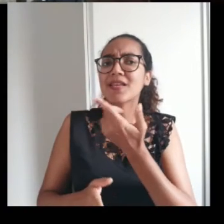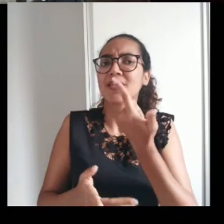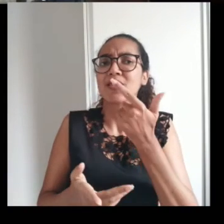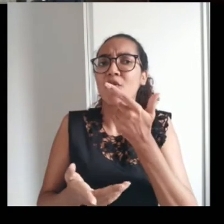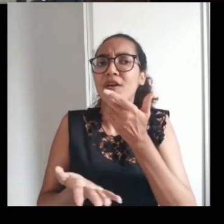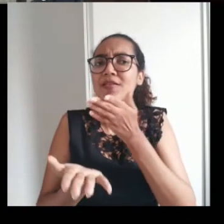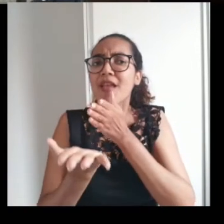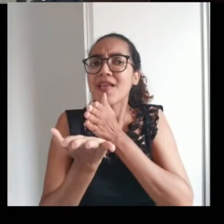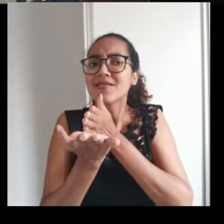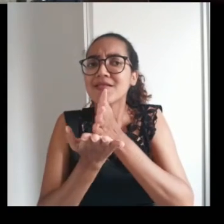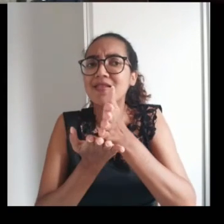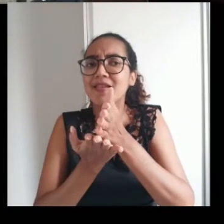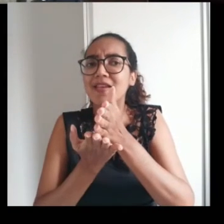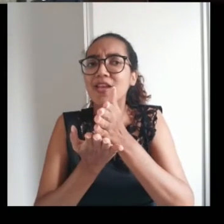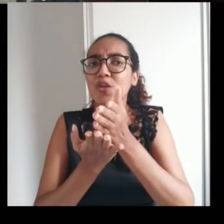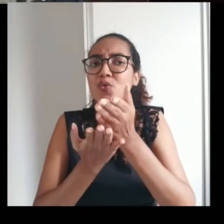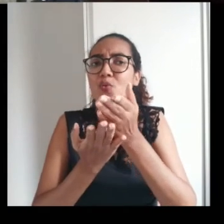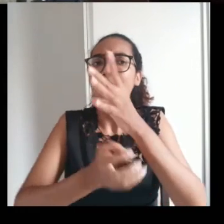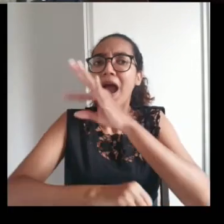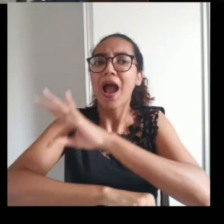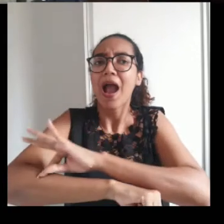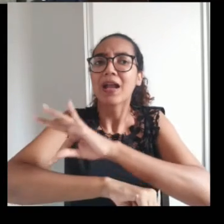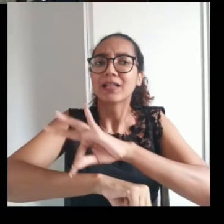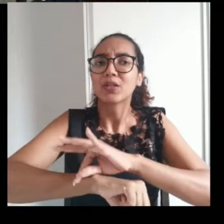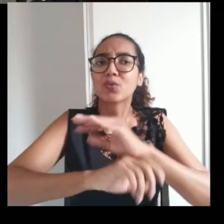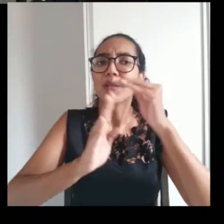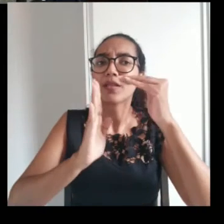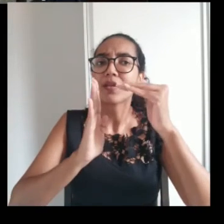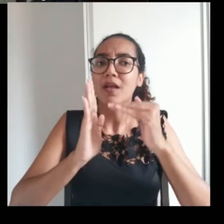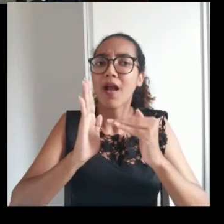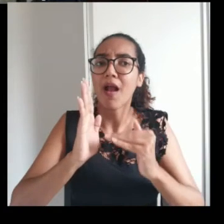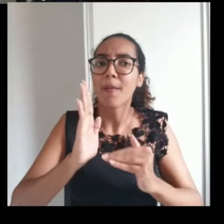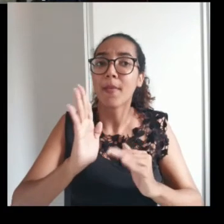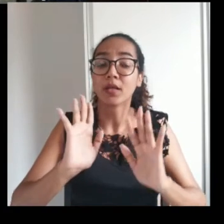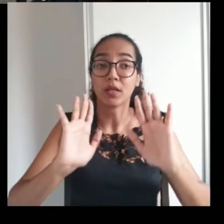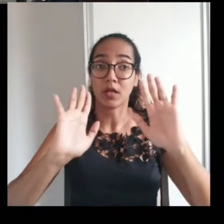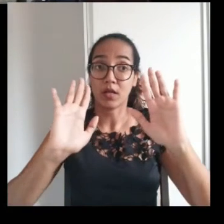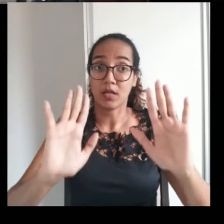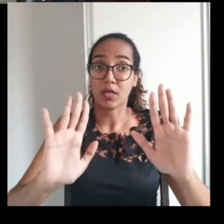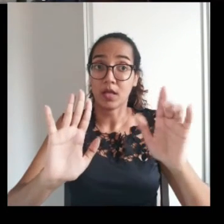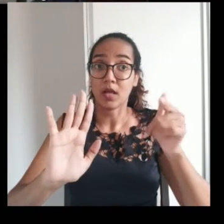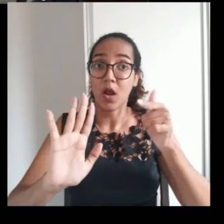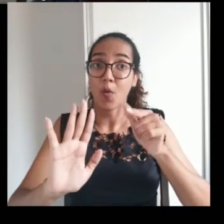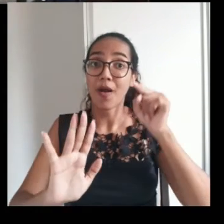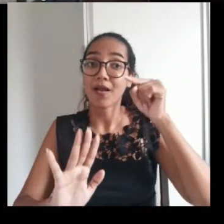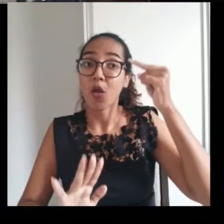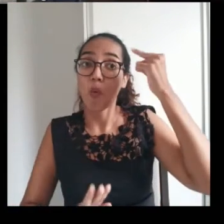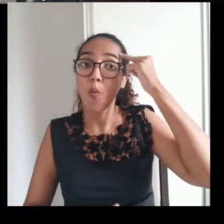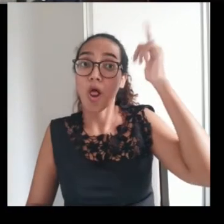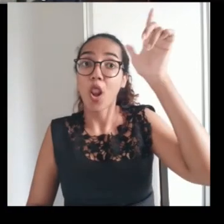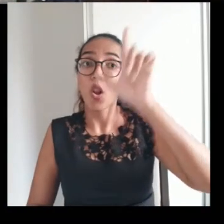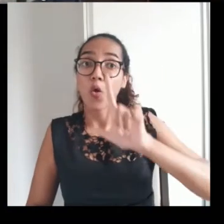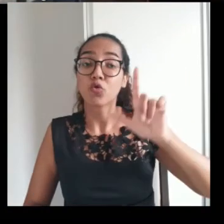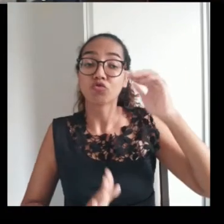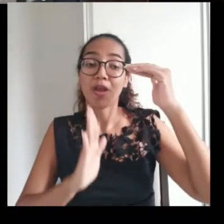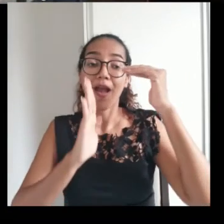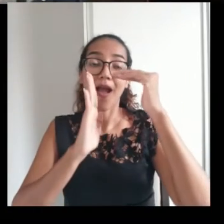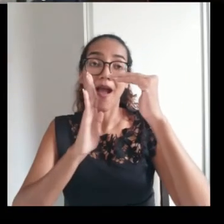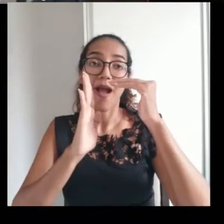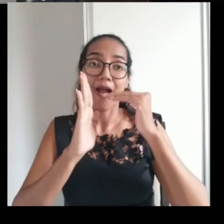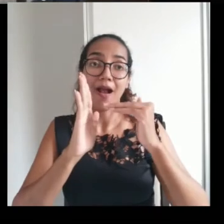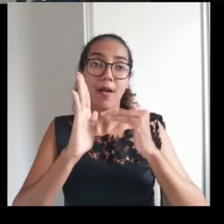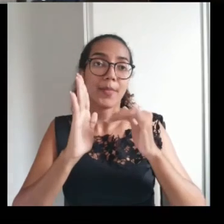uma visão lógica de que as camadas que têm a responsabilidade de dados, elas não vão